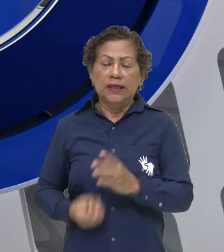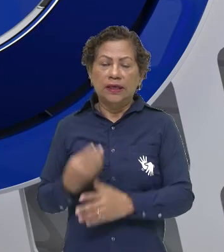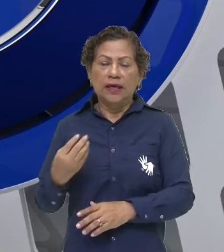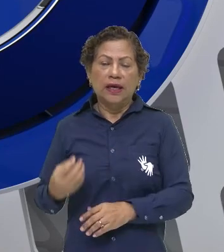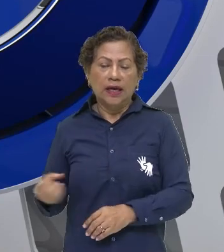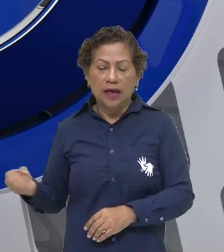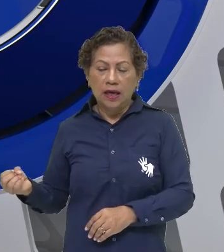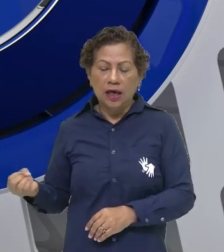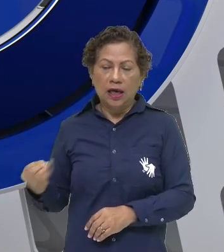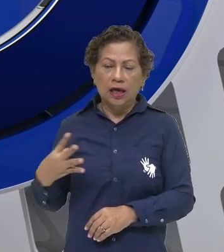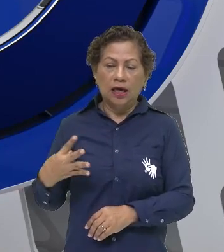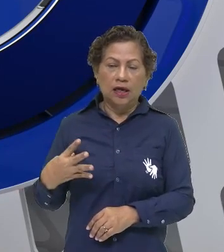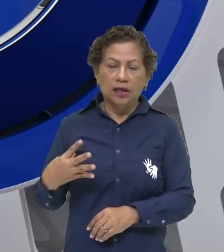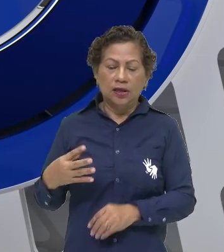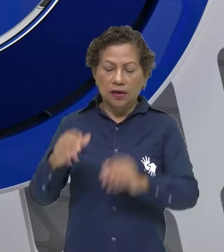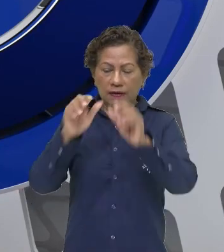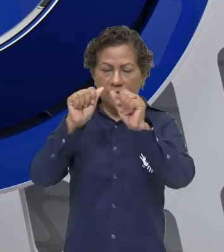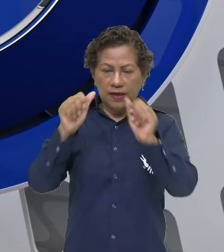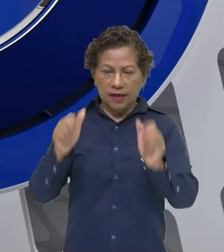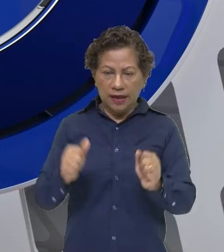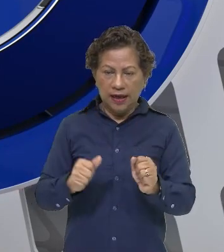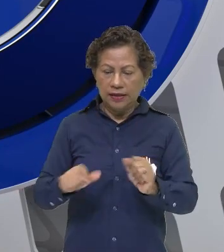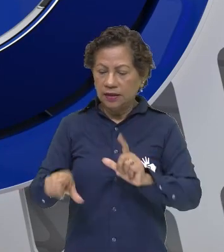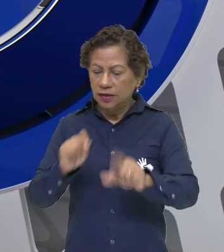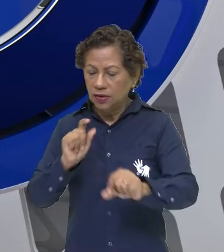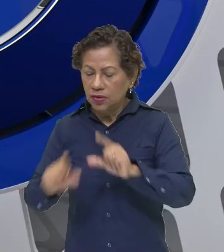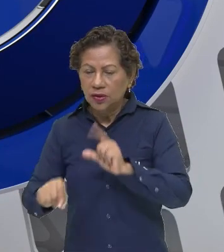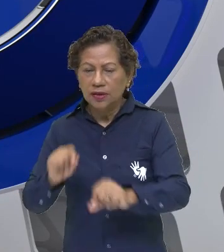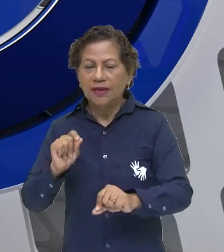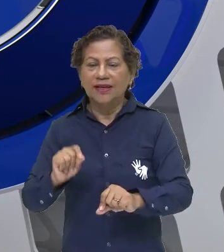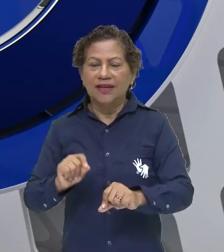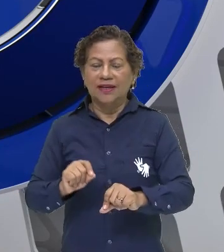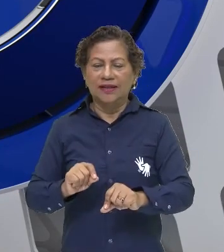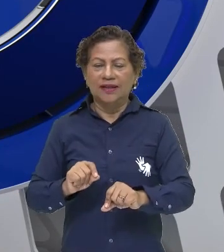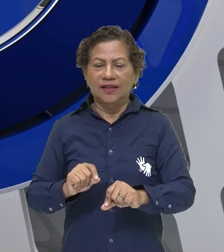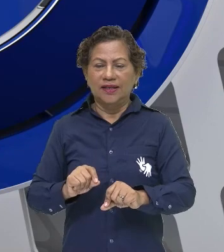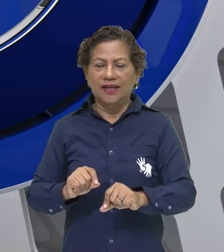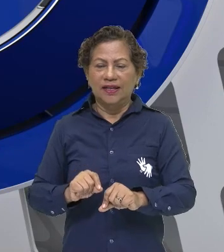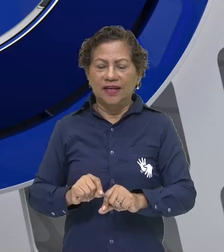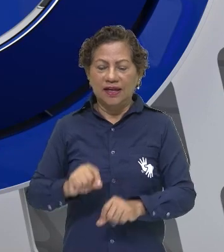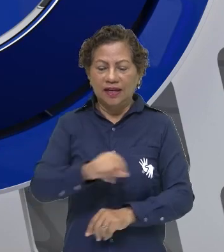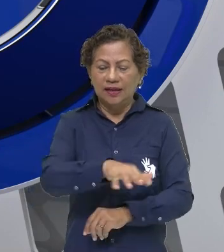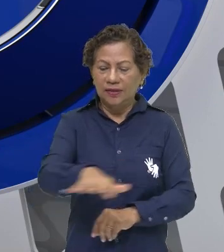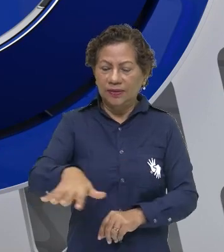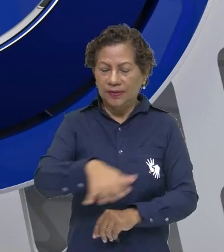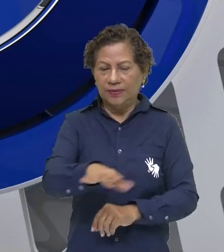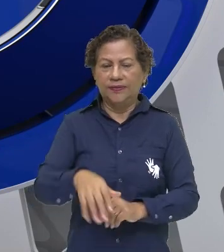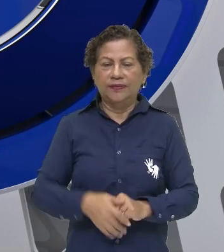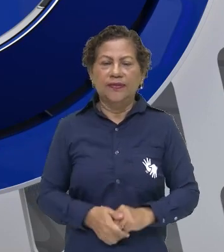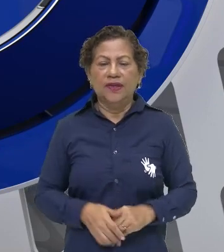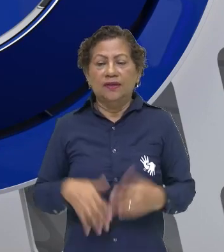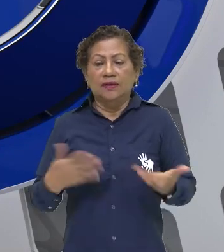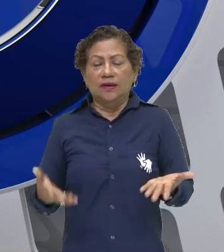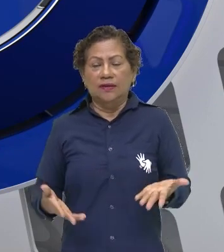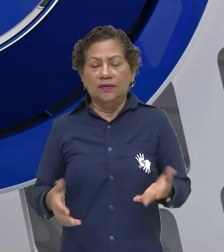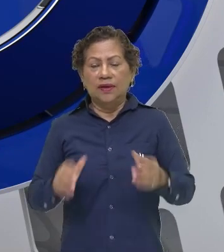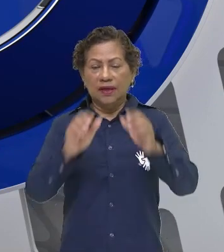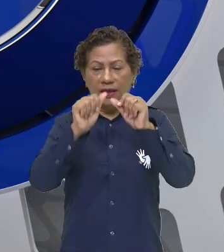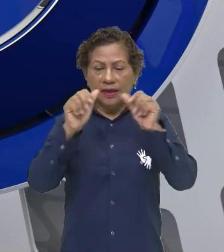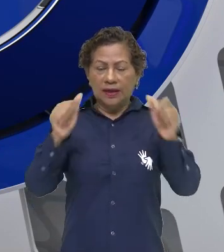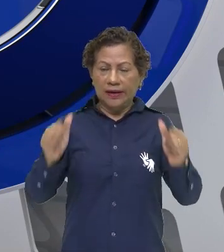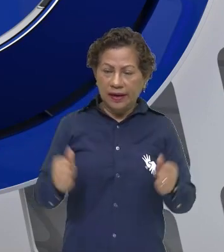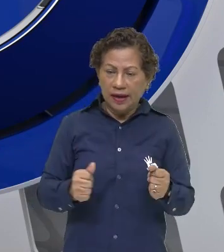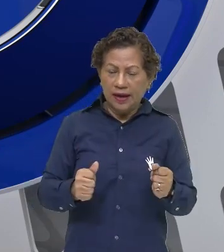aquilo que eu sempre falo, a arte, ela está interligada, ela passeia, ela transita em